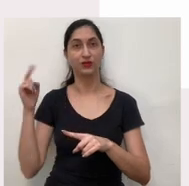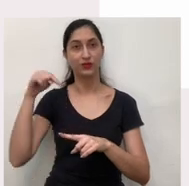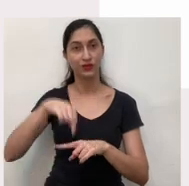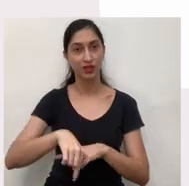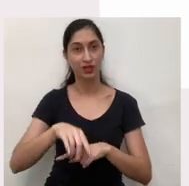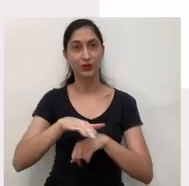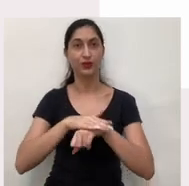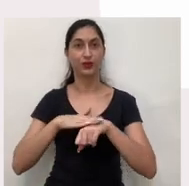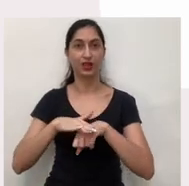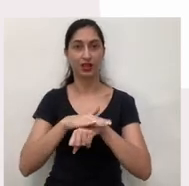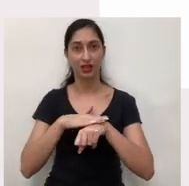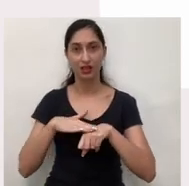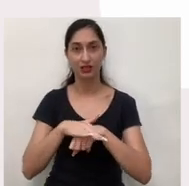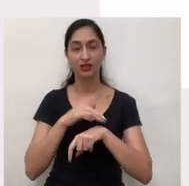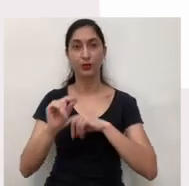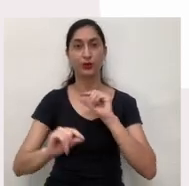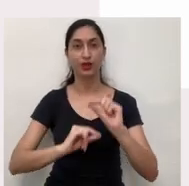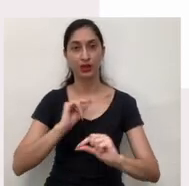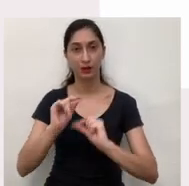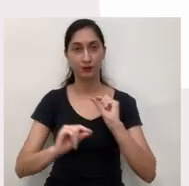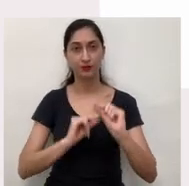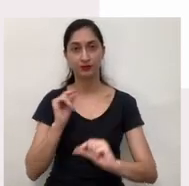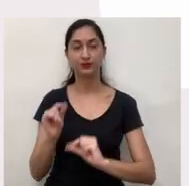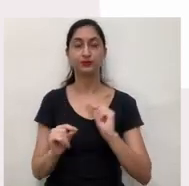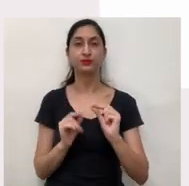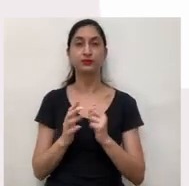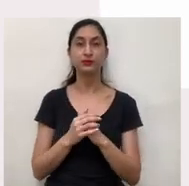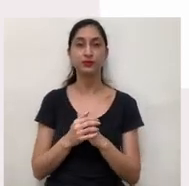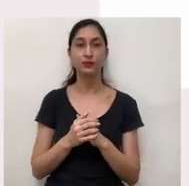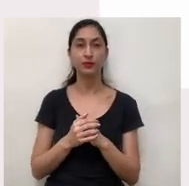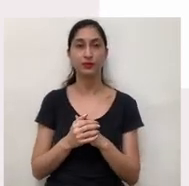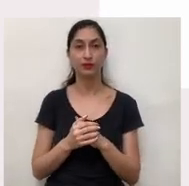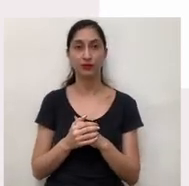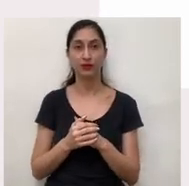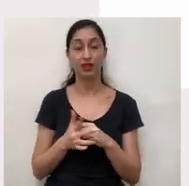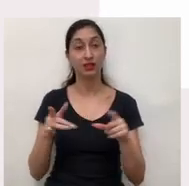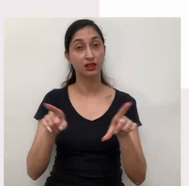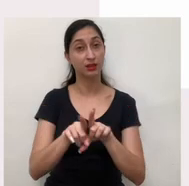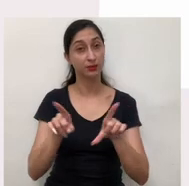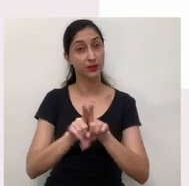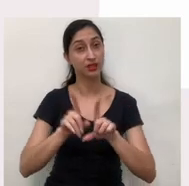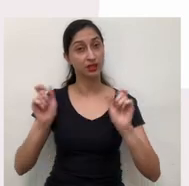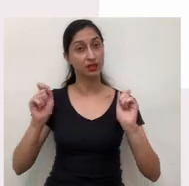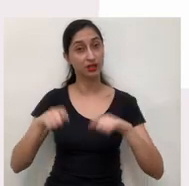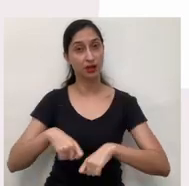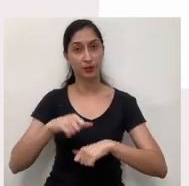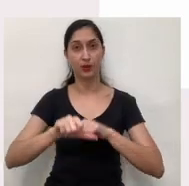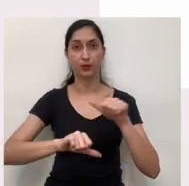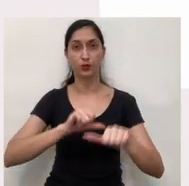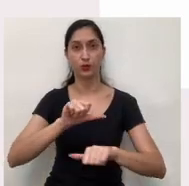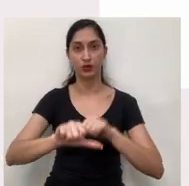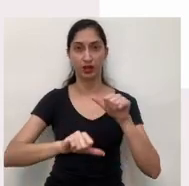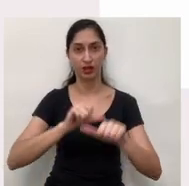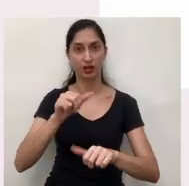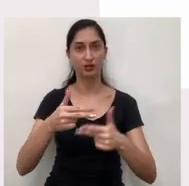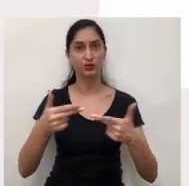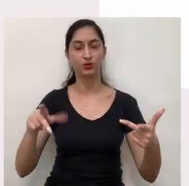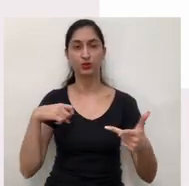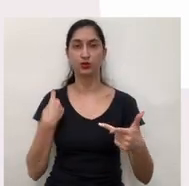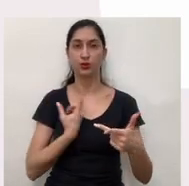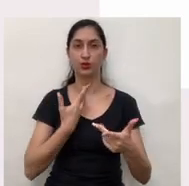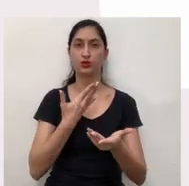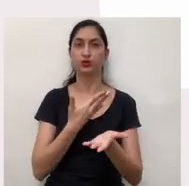dessa conversa, também capaz de transformar, né, e a gente vai falar muito